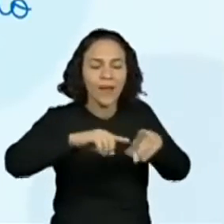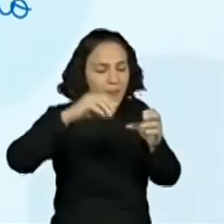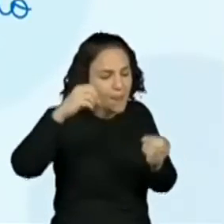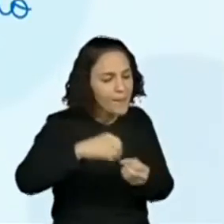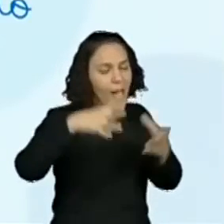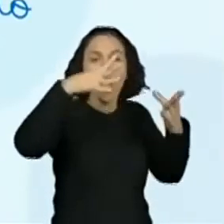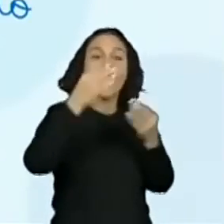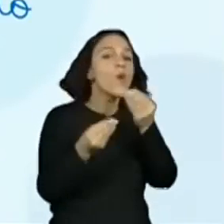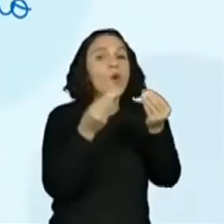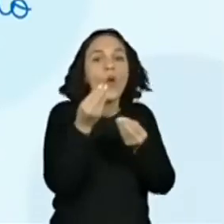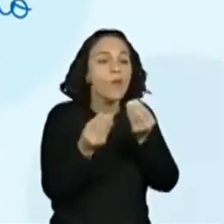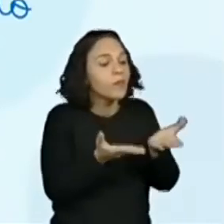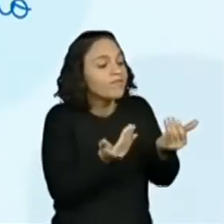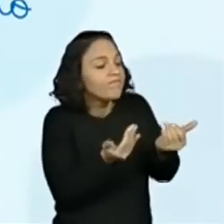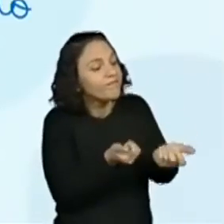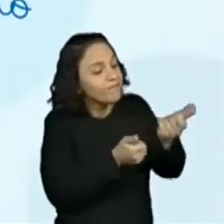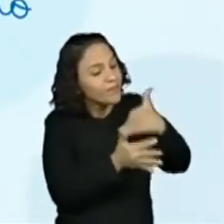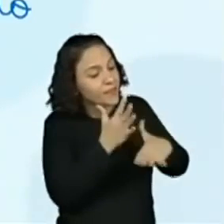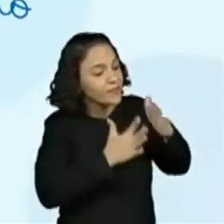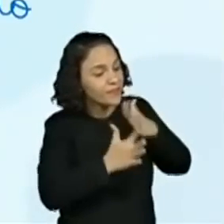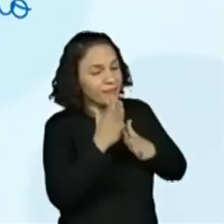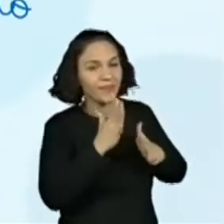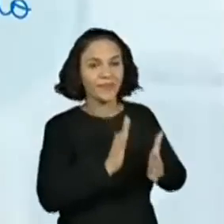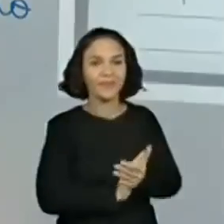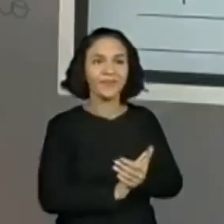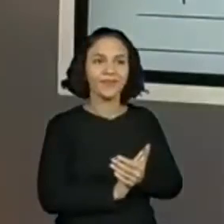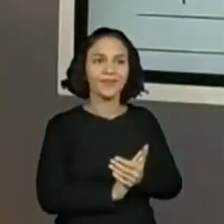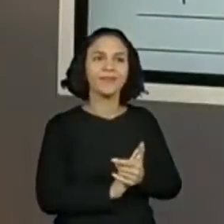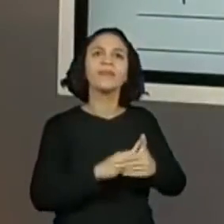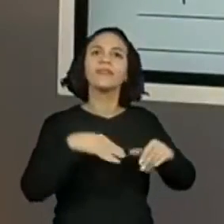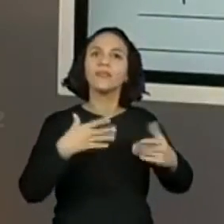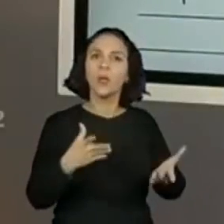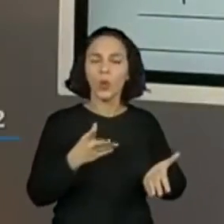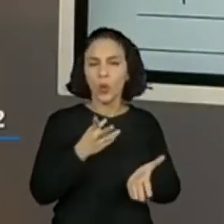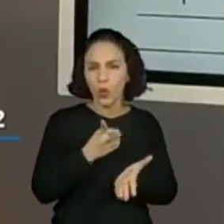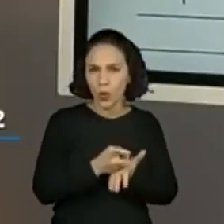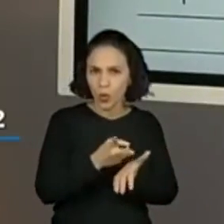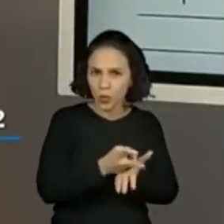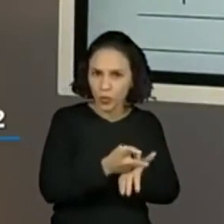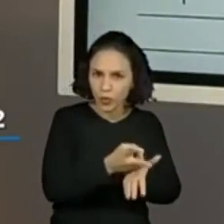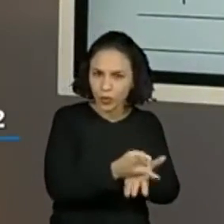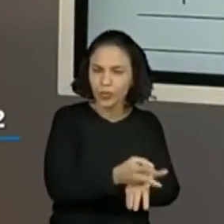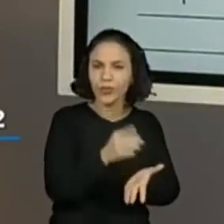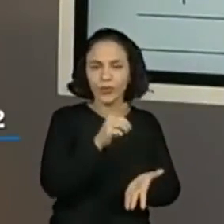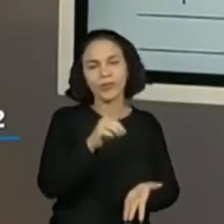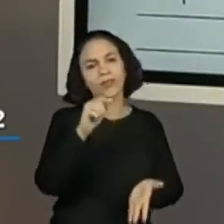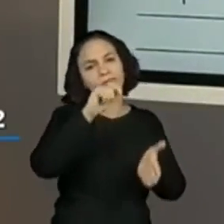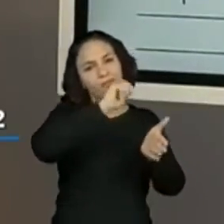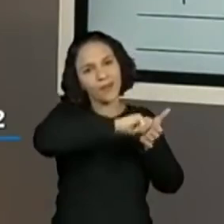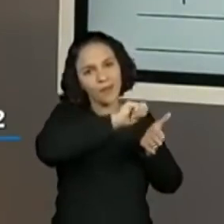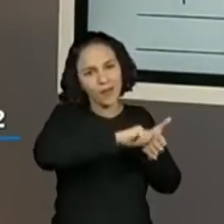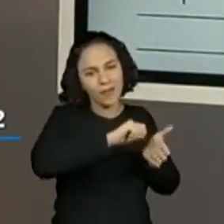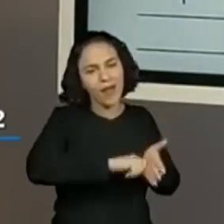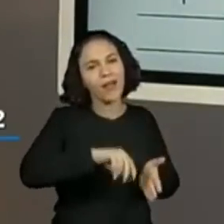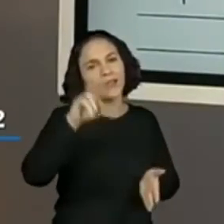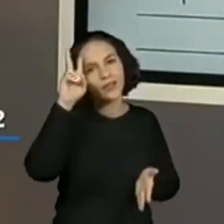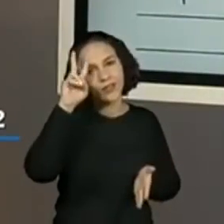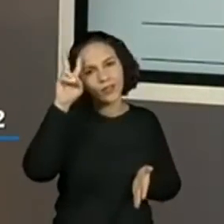envolvia o lago. A próxima, né? A continuidade do nosso, da nossa escrita, do nosso